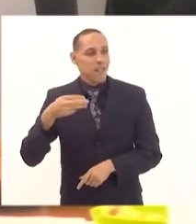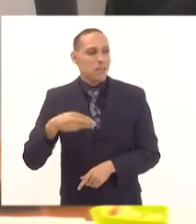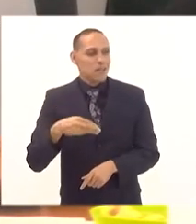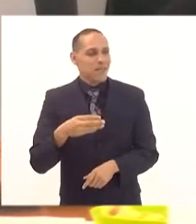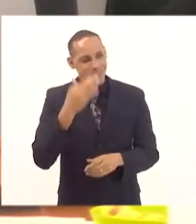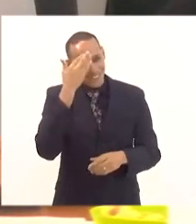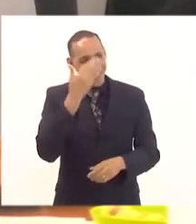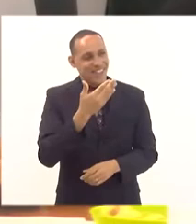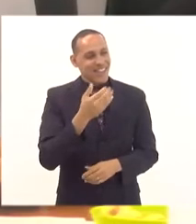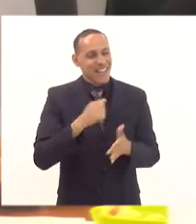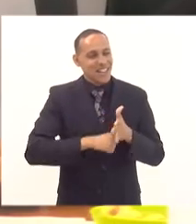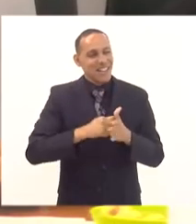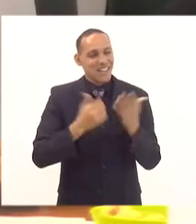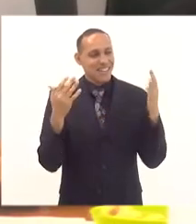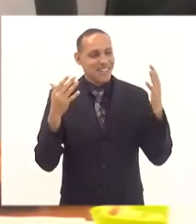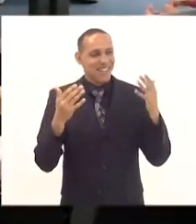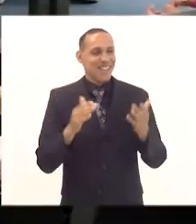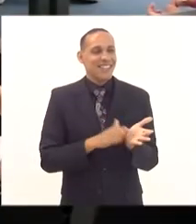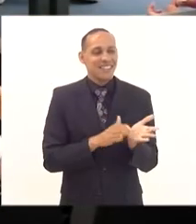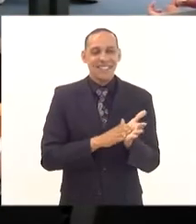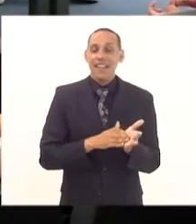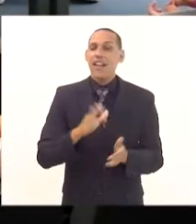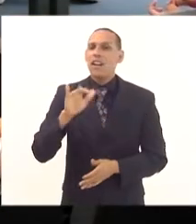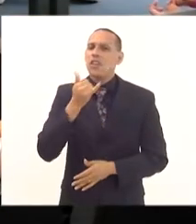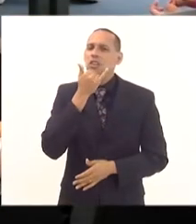Parabéns pela luta e